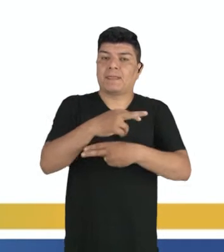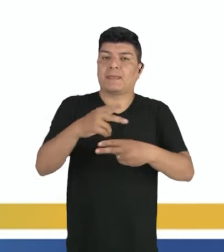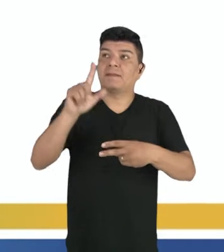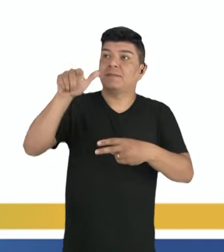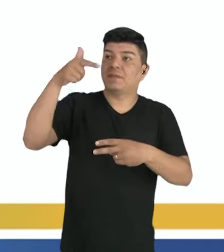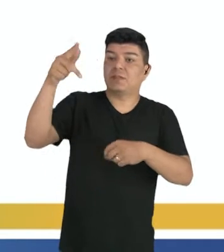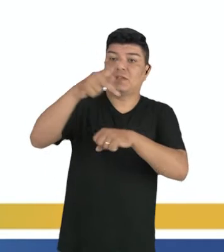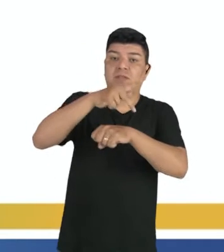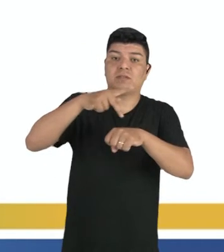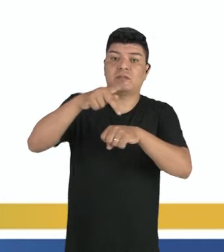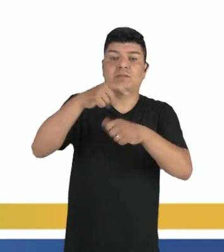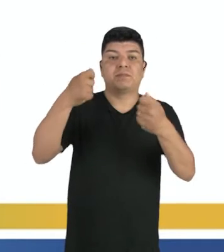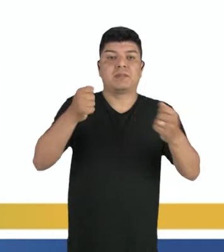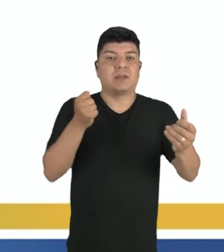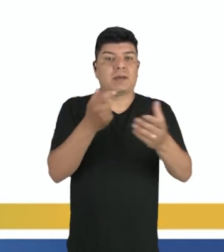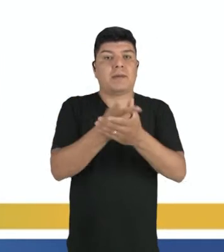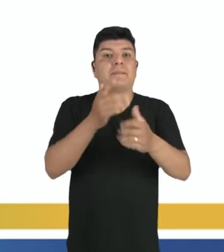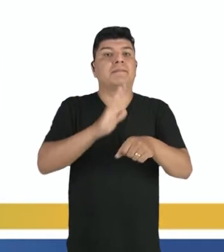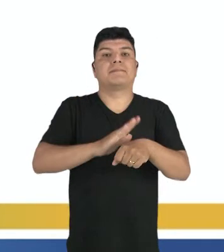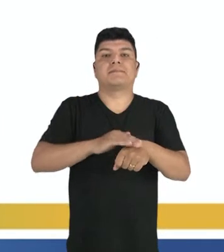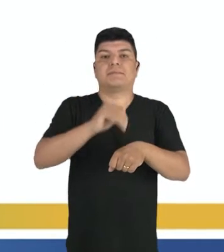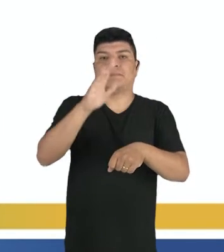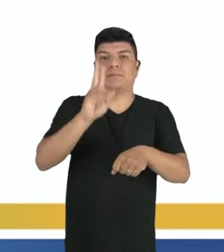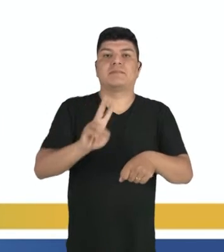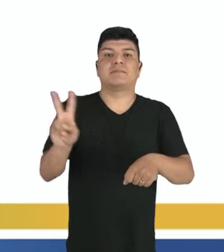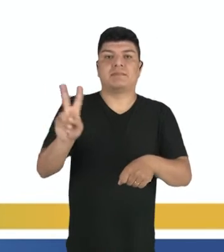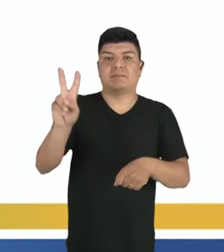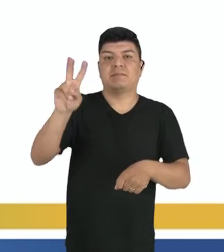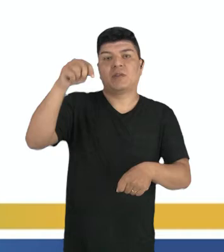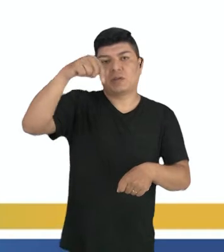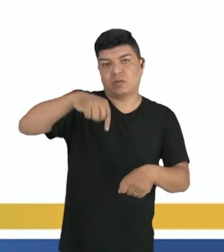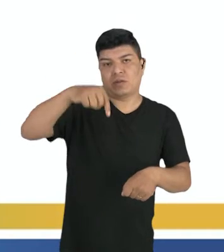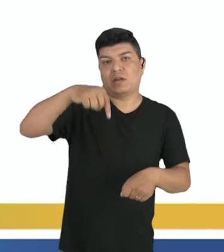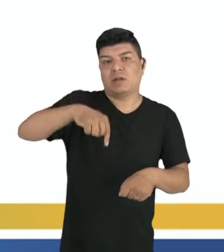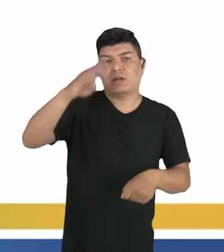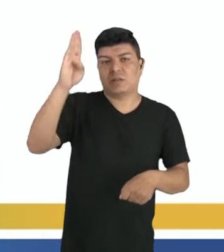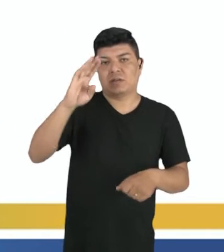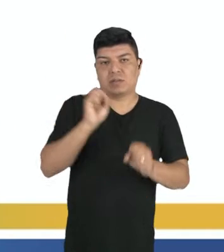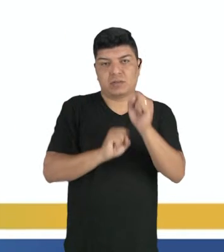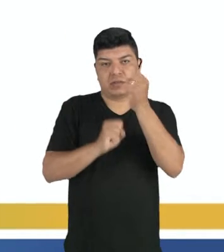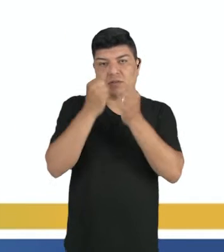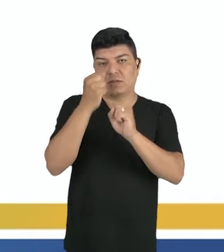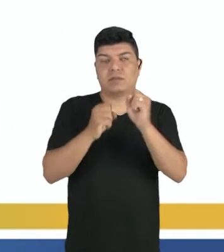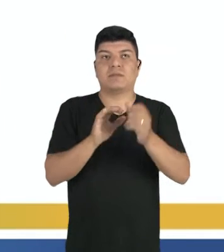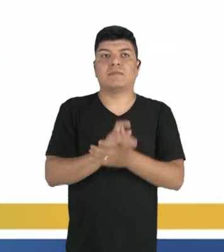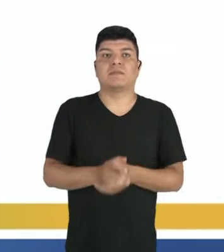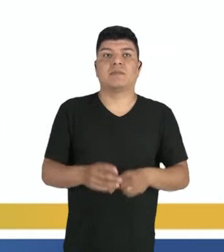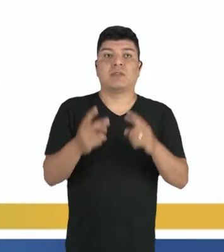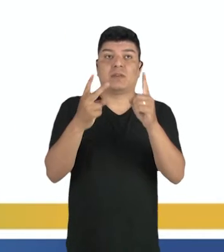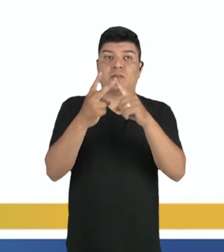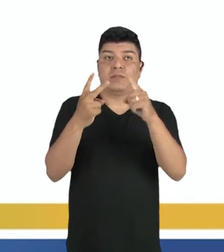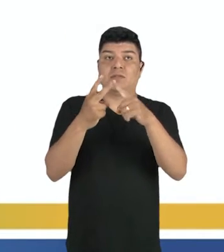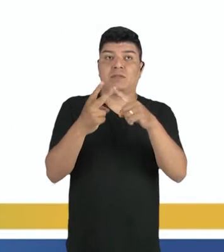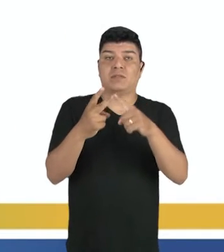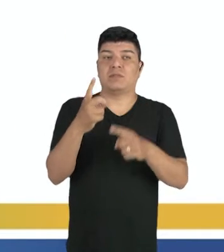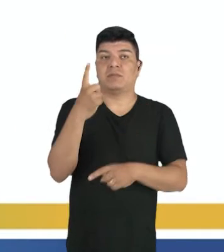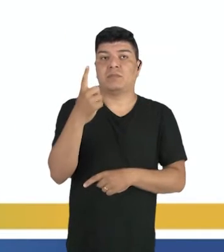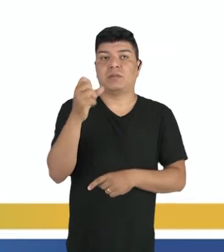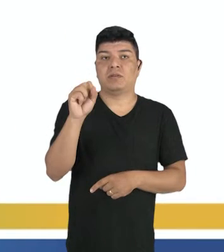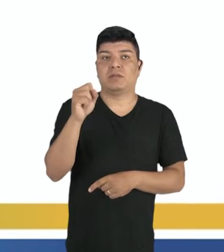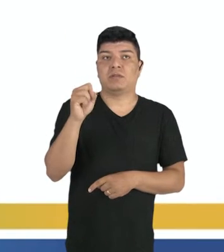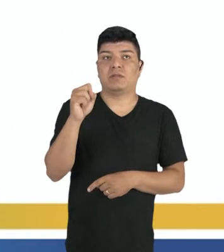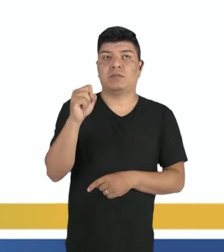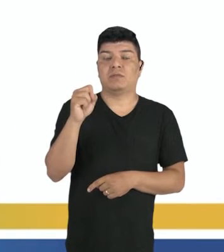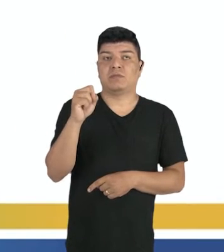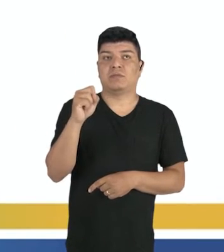vinha de fora, tinha que pagar uma taxa a mais para poder valorizar aqui a indústria local. O segundo período,